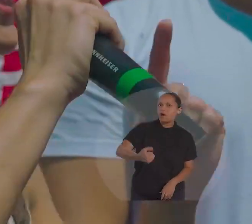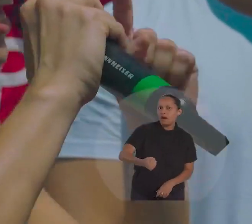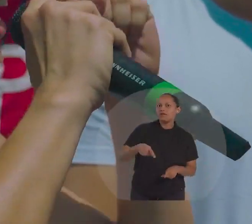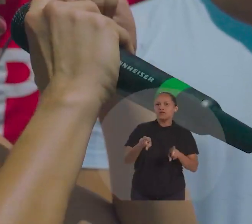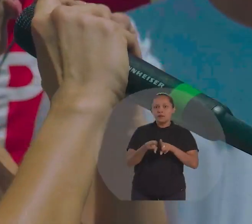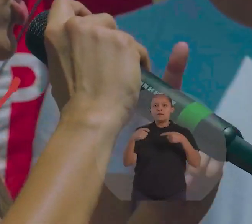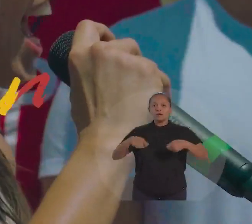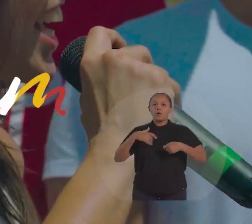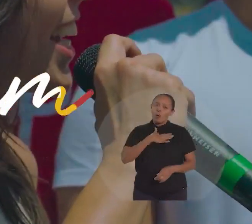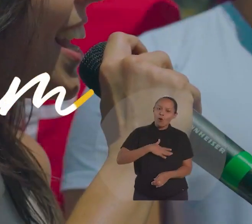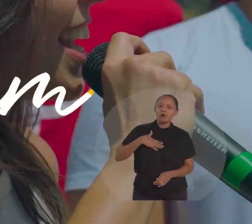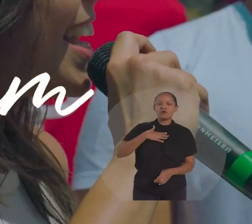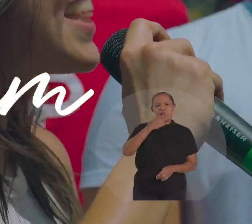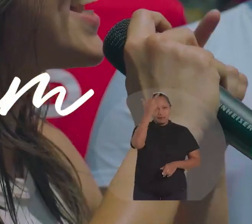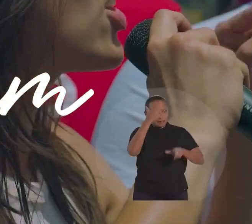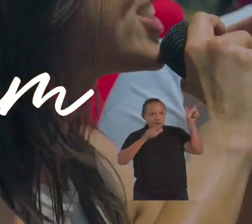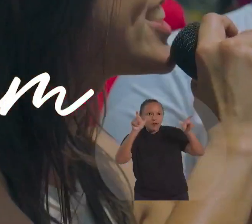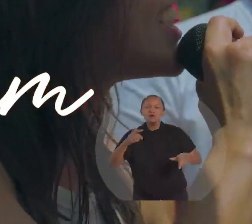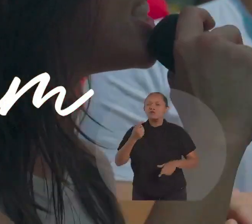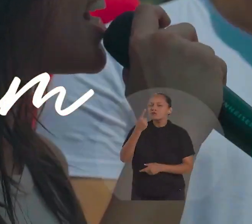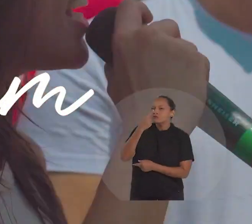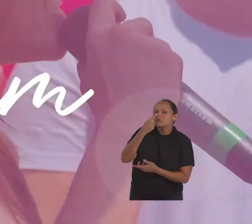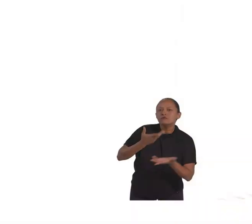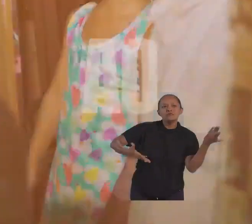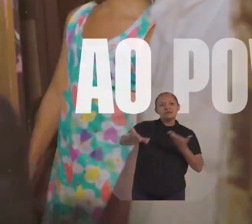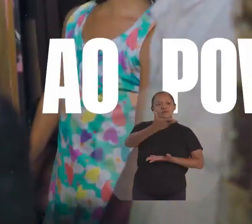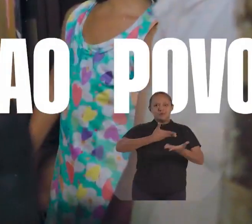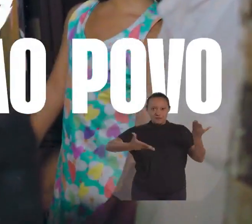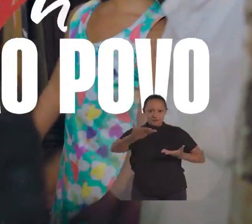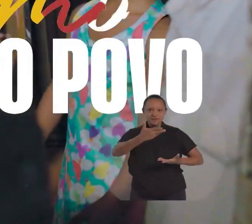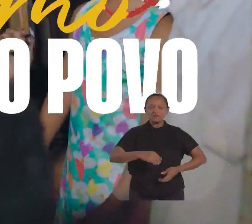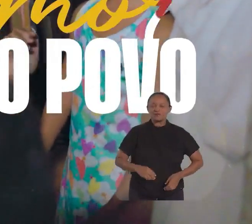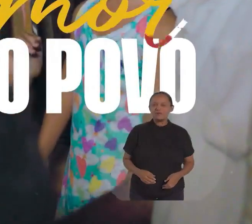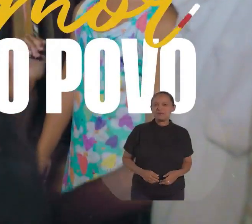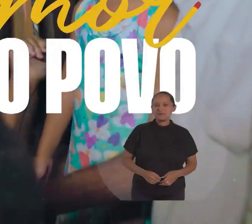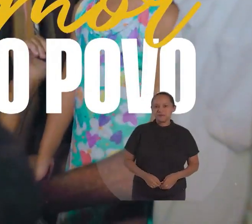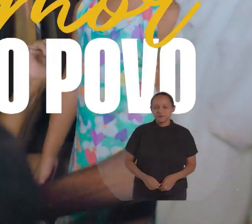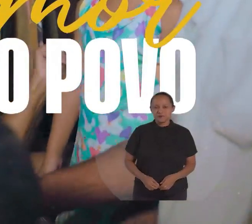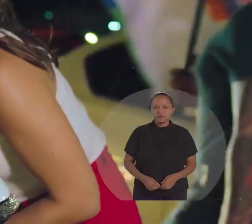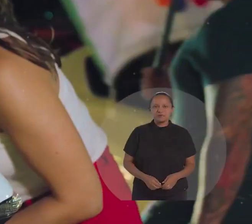Problemas, tem que ter coragem e tem que gostar de gente, tem que ser amor ao povo.